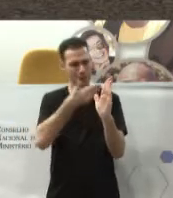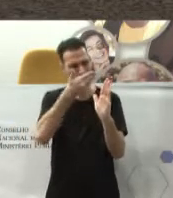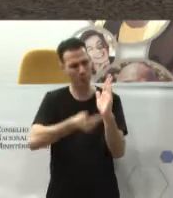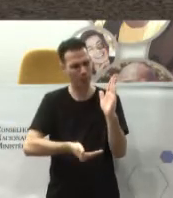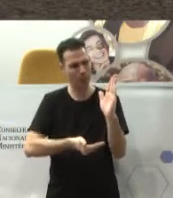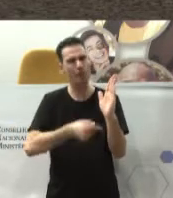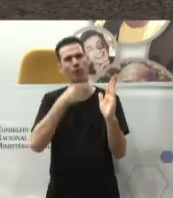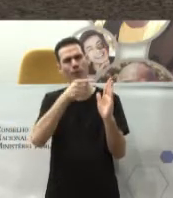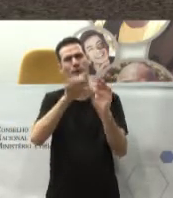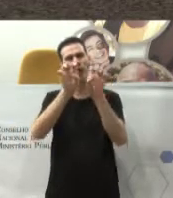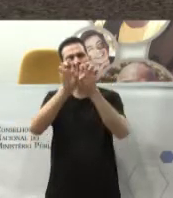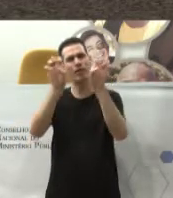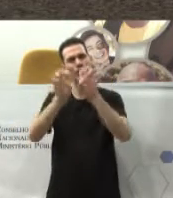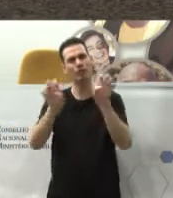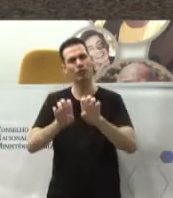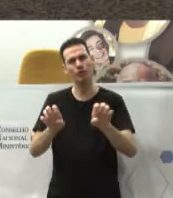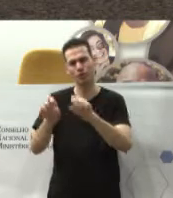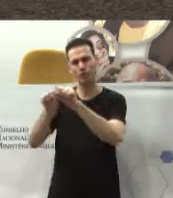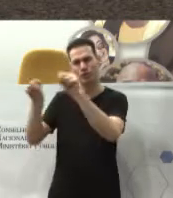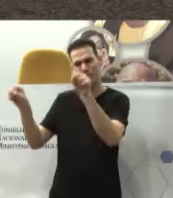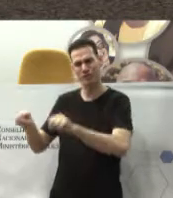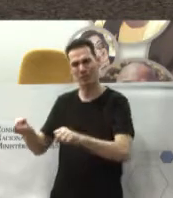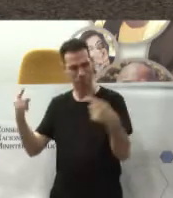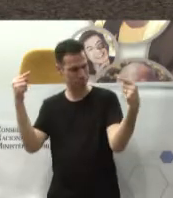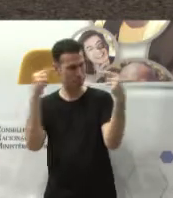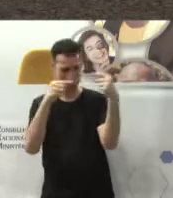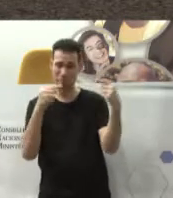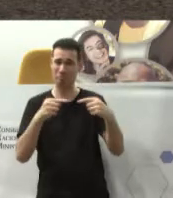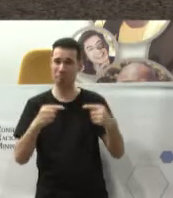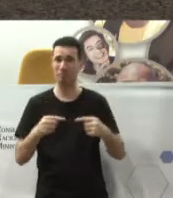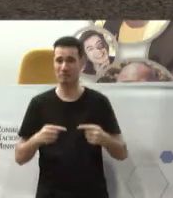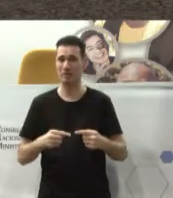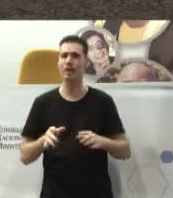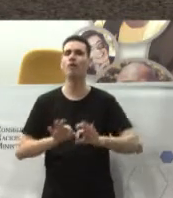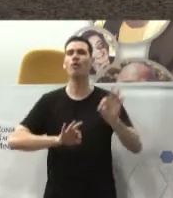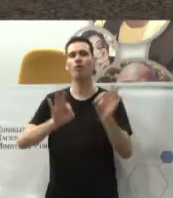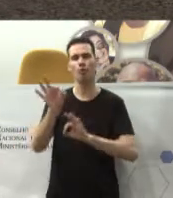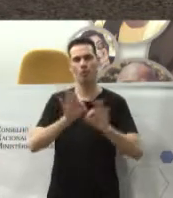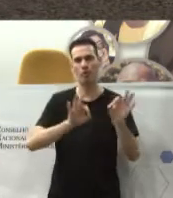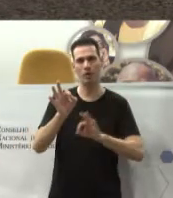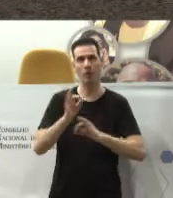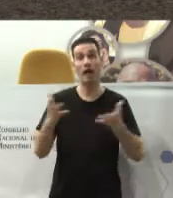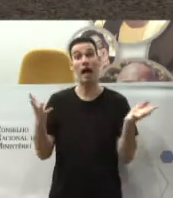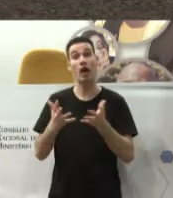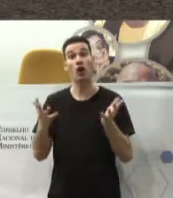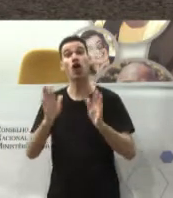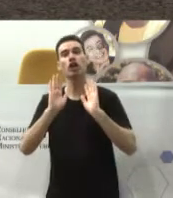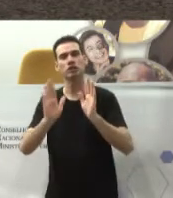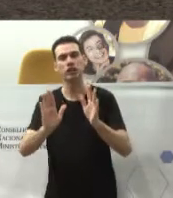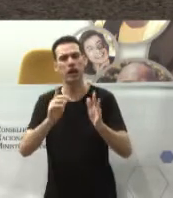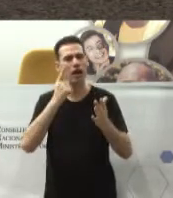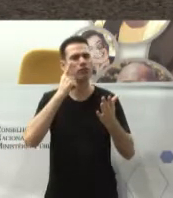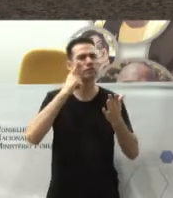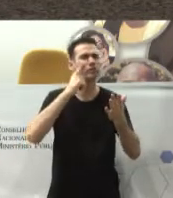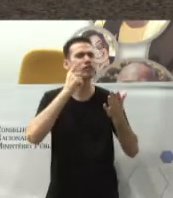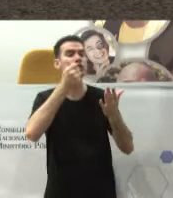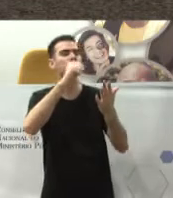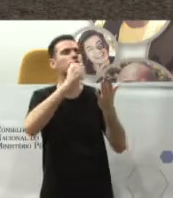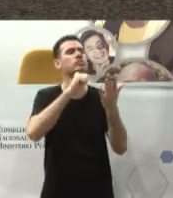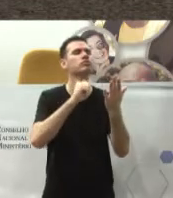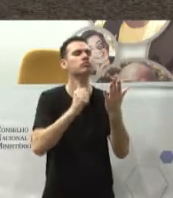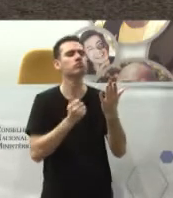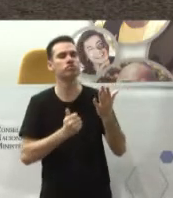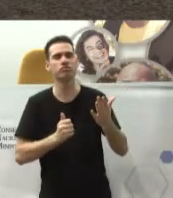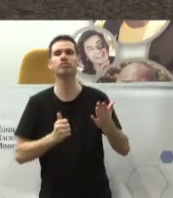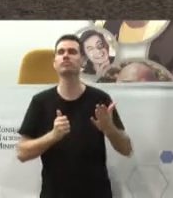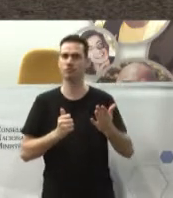condizentes com a estrutura do sistema. Esse plano, que foi produzido e revisto agora, em 2018, pela COPEDS, que é uma comissão integrada